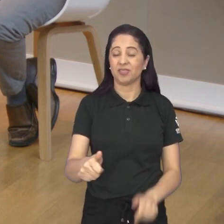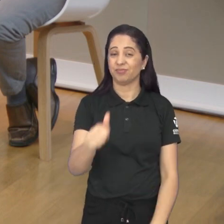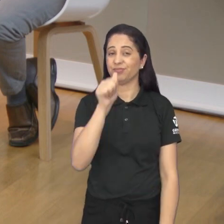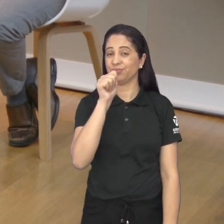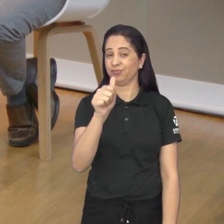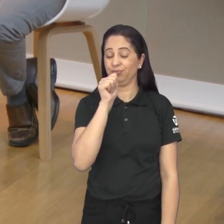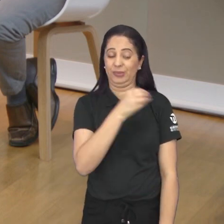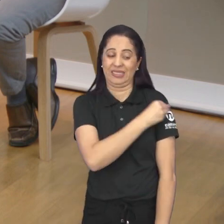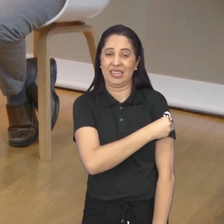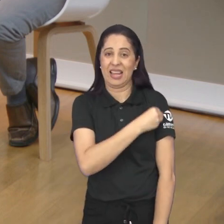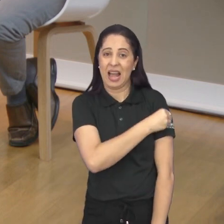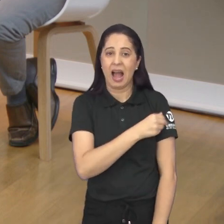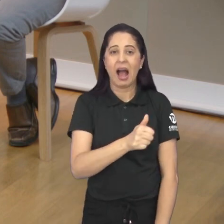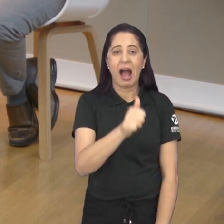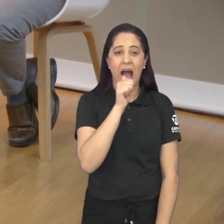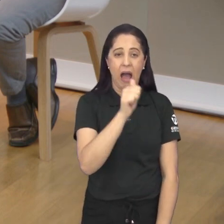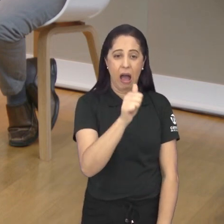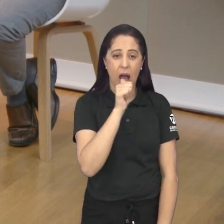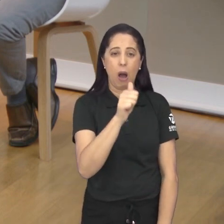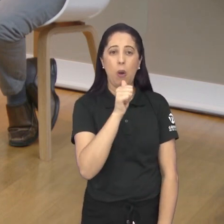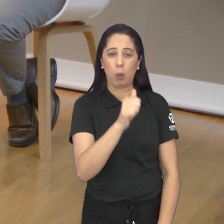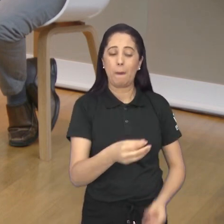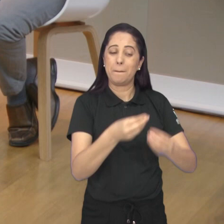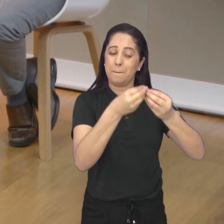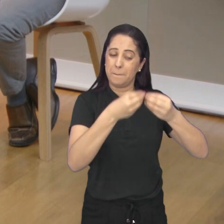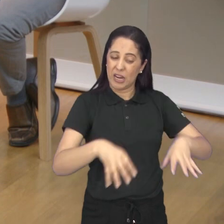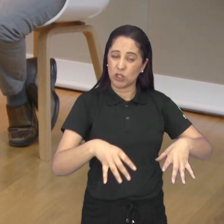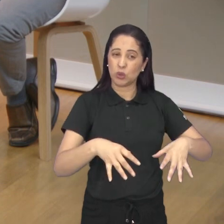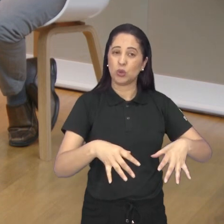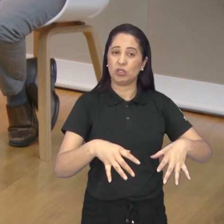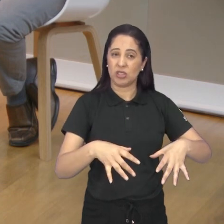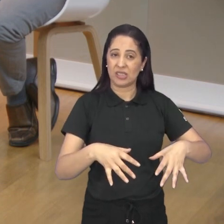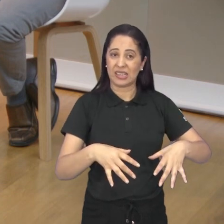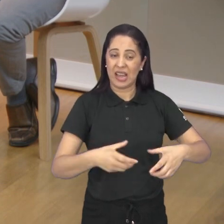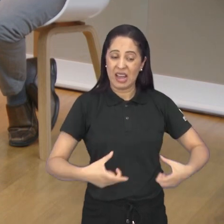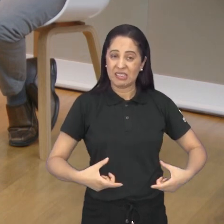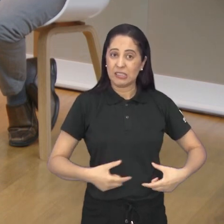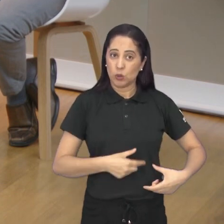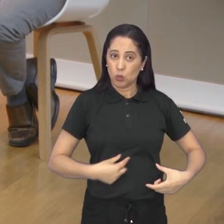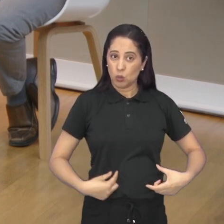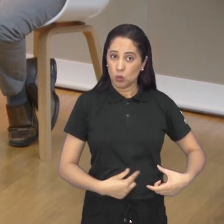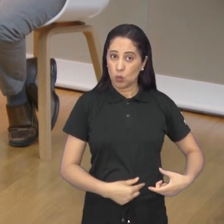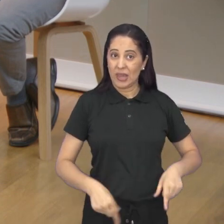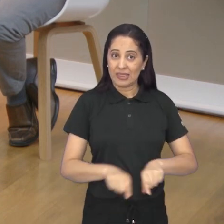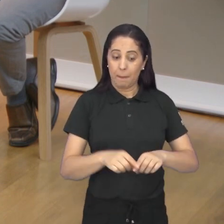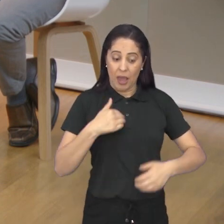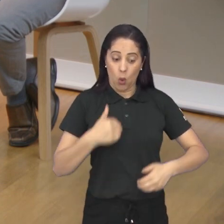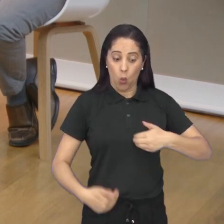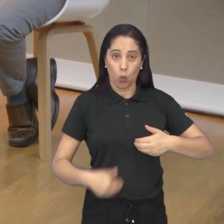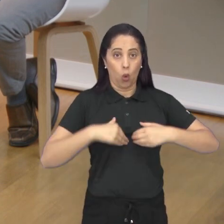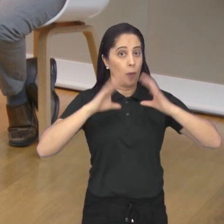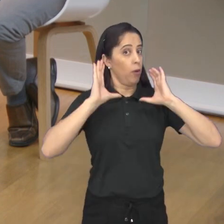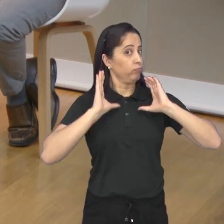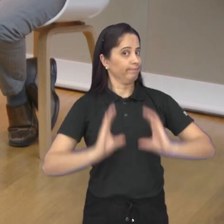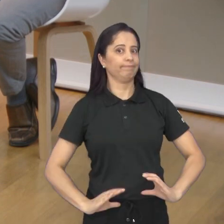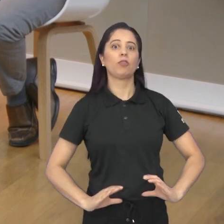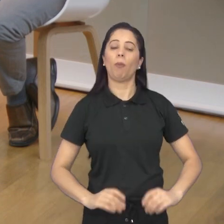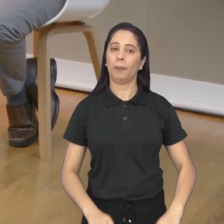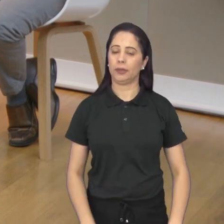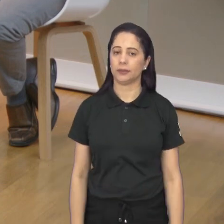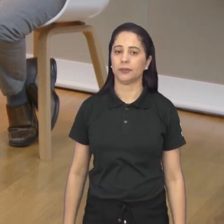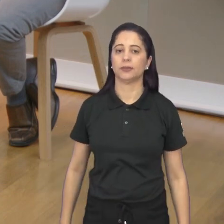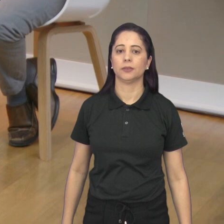bebidas alcoólicas, na verdade, não só o câncer de intestino, faz mal para o organismo inteiro, né, doutor? Sim. Vamos para a próxima, por favor, Matheus.